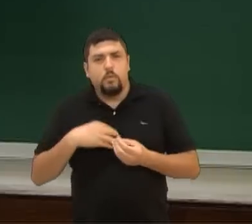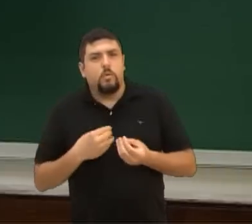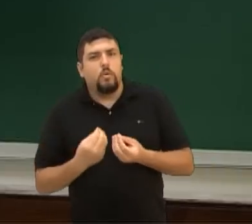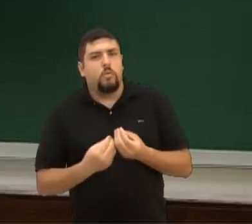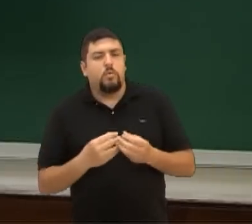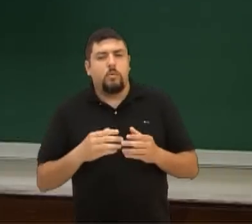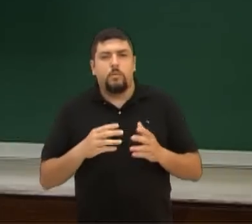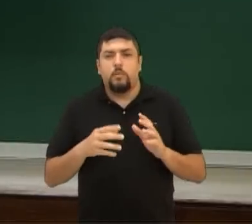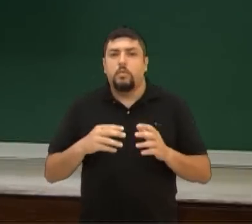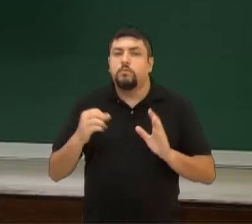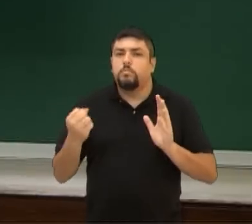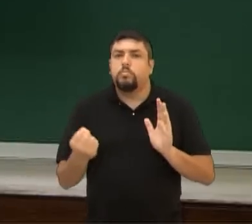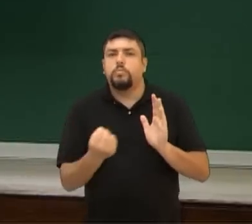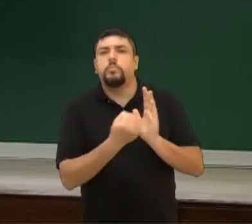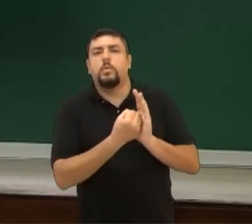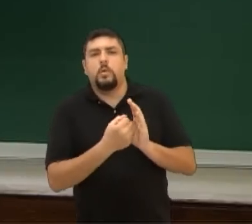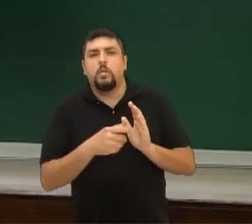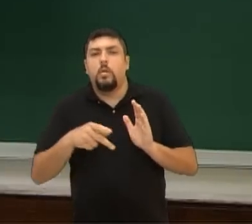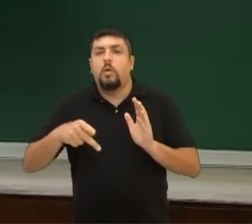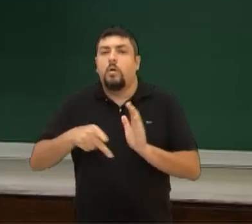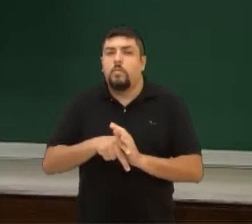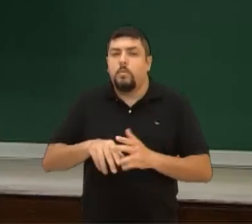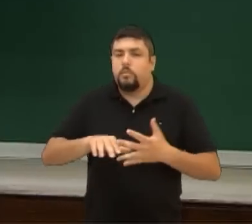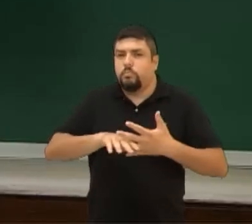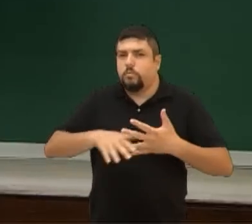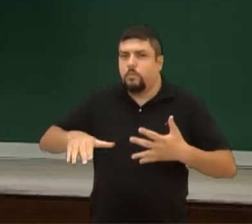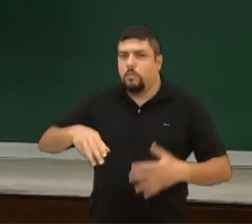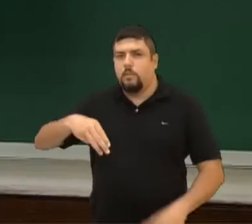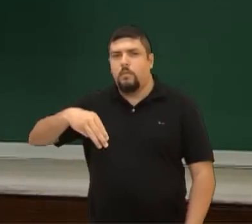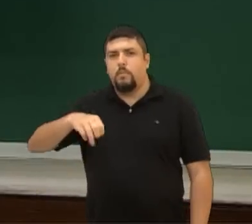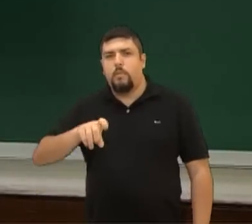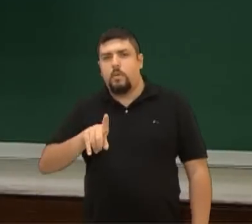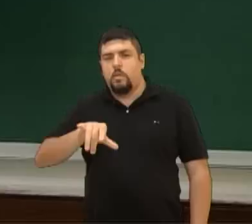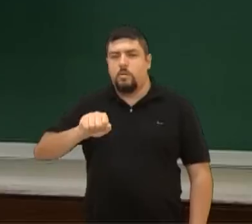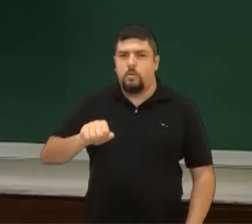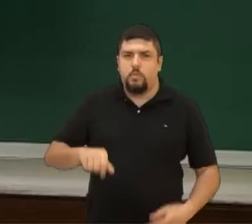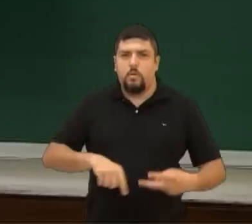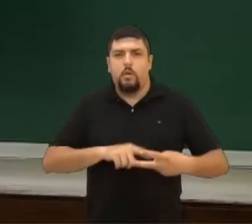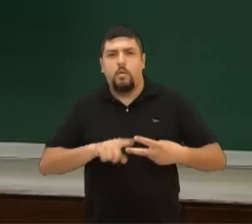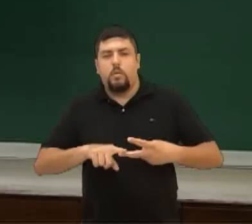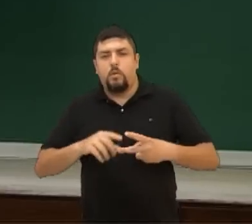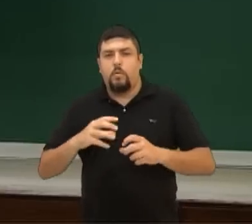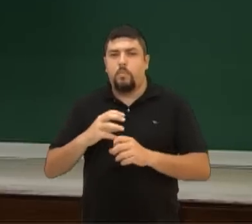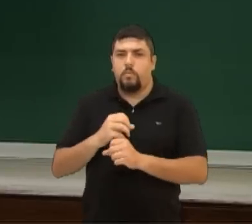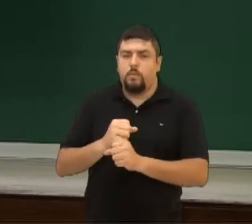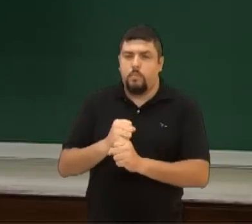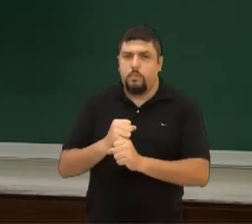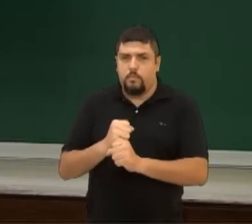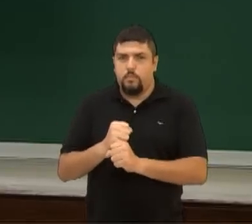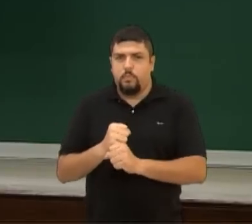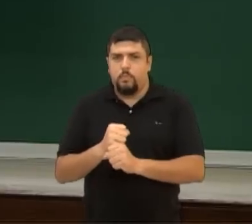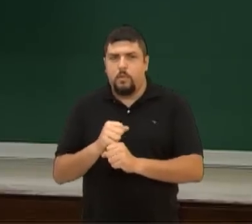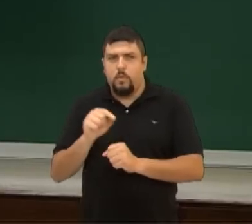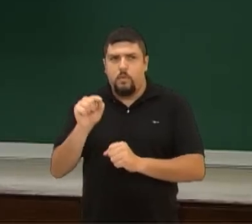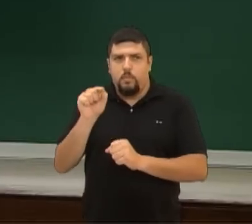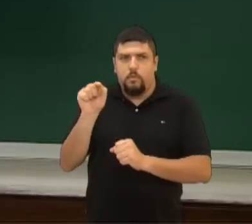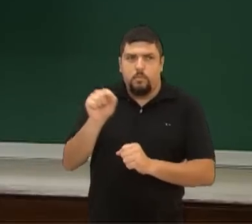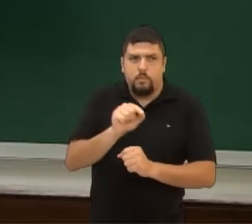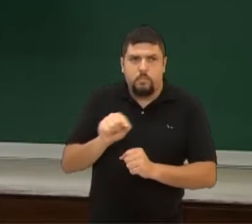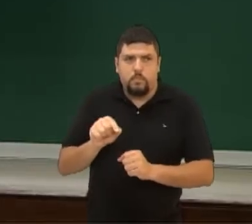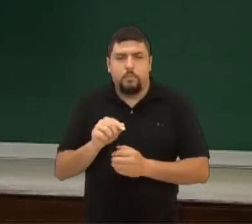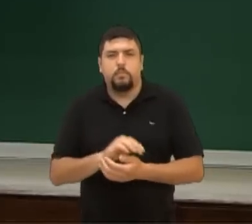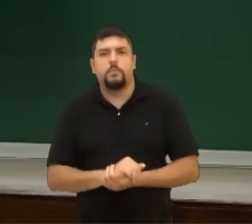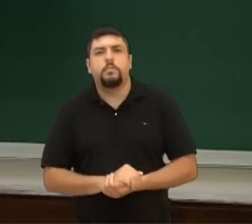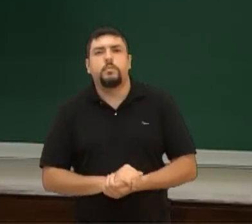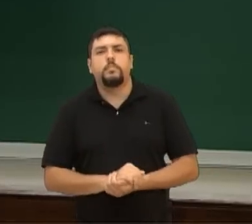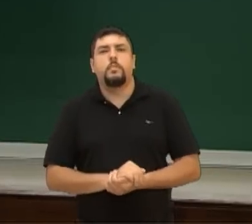usei o símbolo indicando a média, esse símbolo aqui é o de somatório, né? Então aqui, ó, o símbolo somando todos os valores,